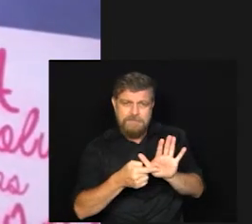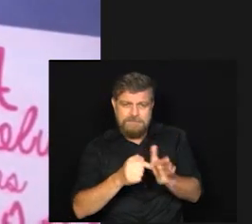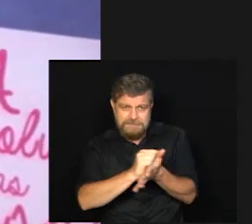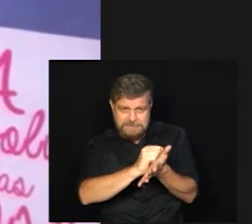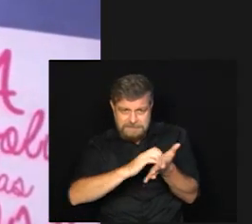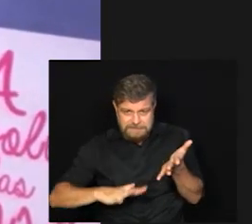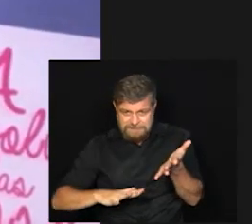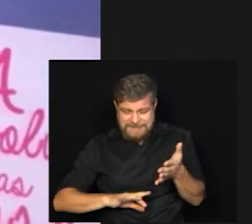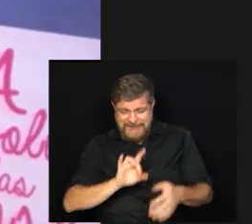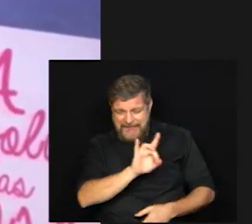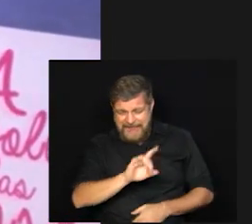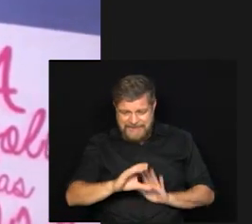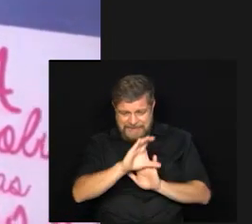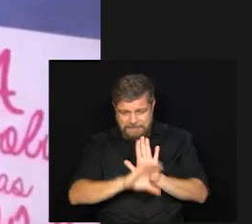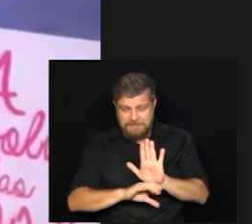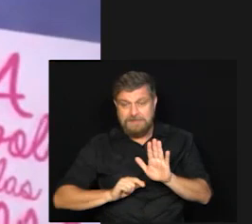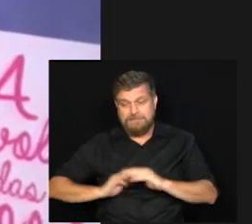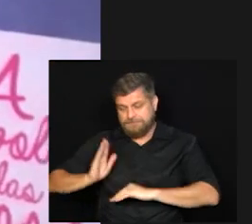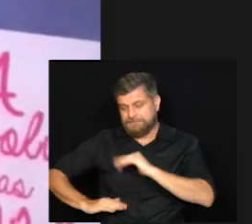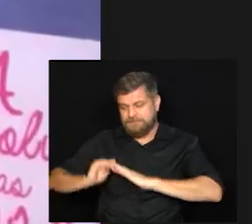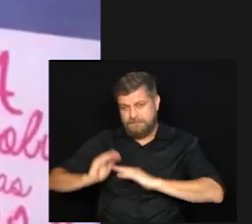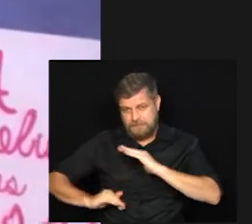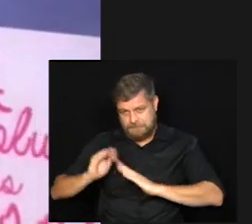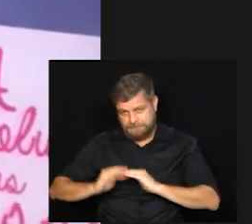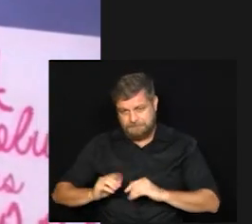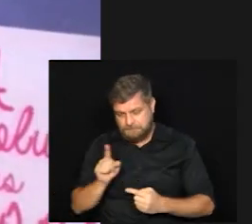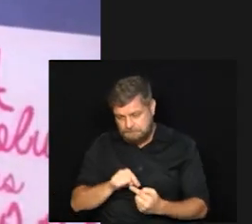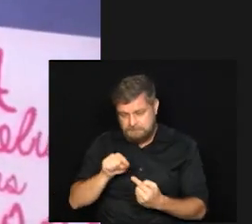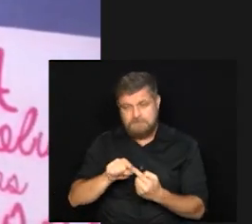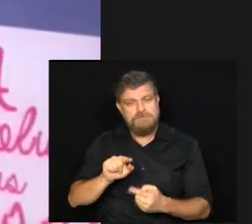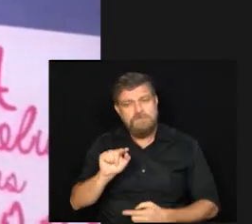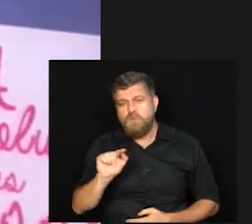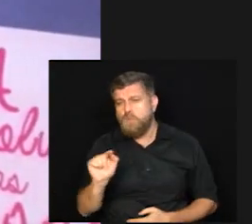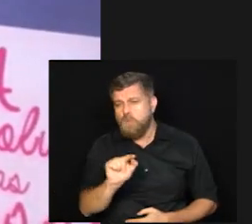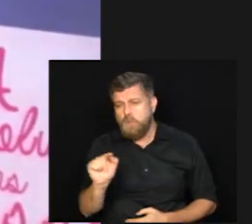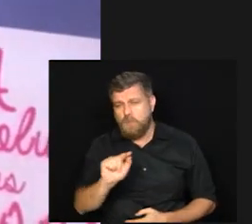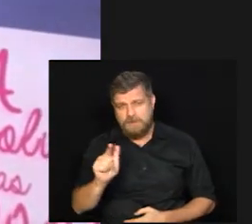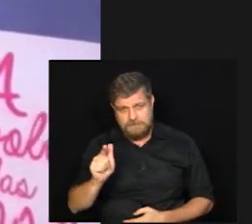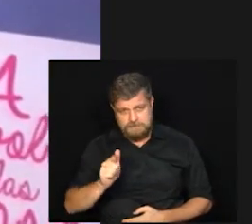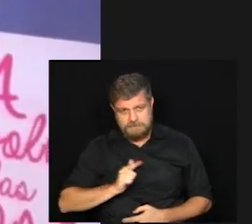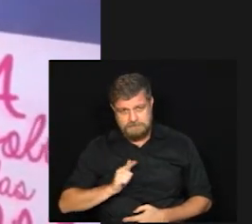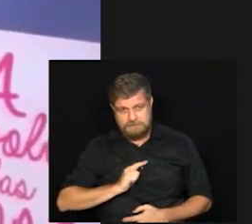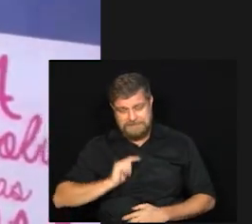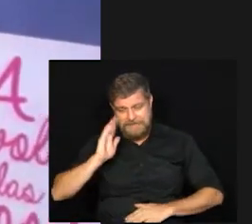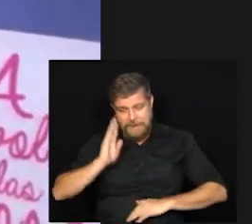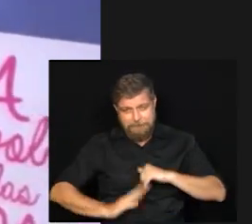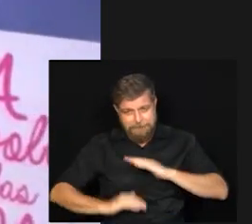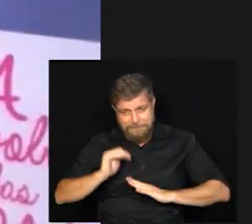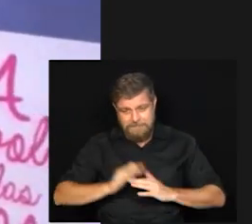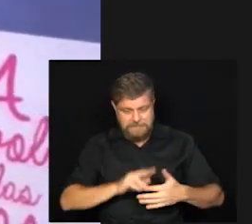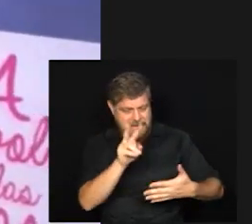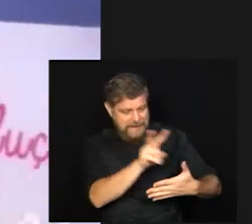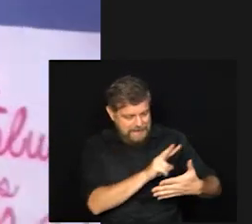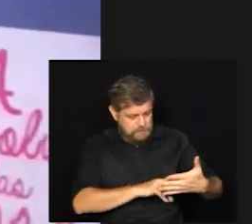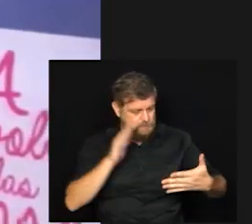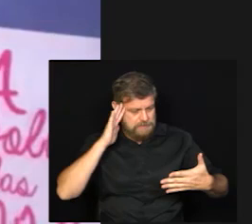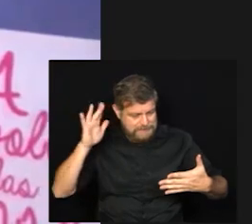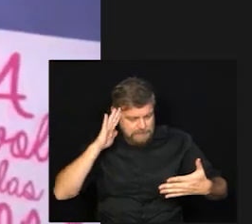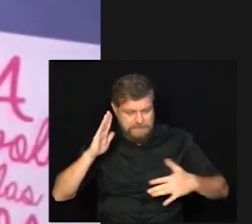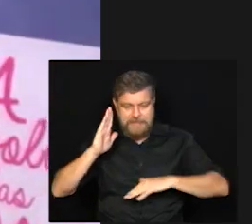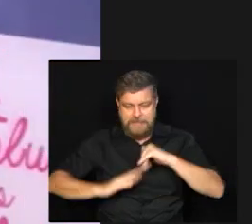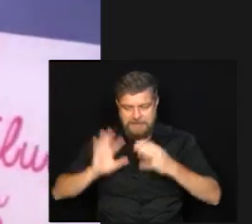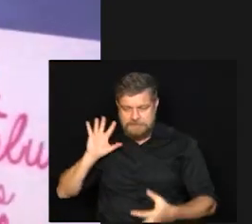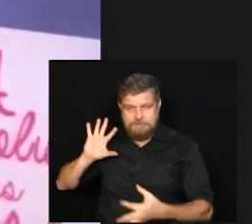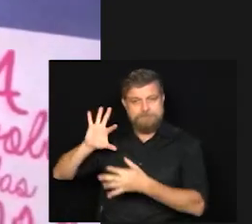ao final de cada capítulo, né? Buscando justamente isso, assim. Prática, leitura e prática. Leitura